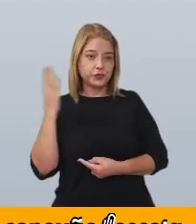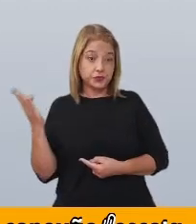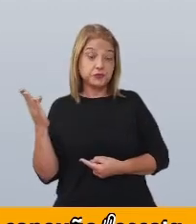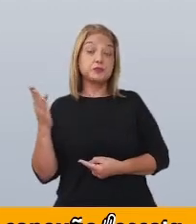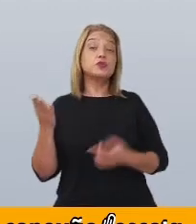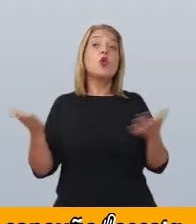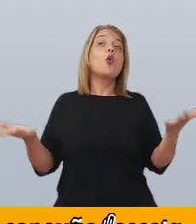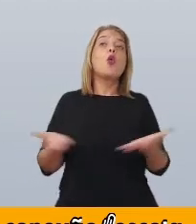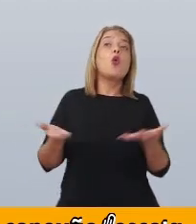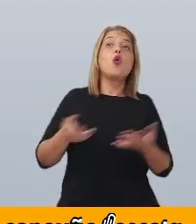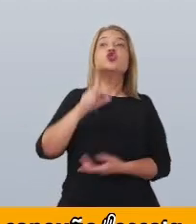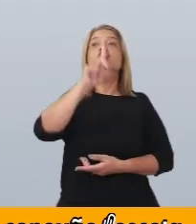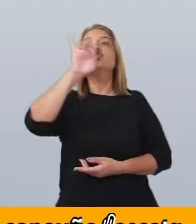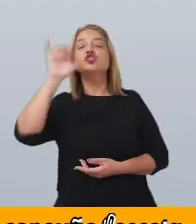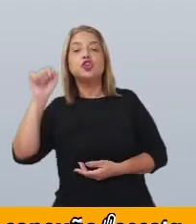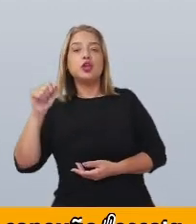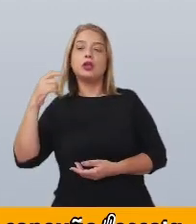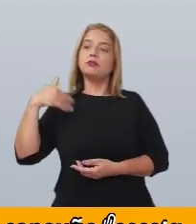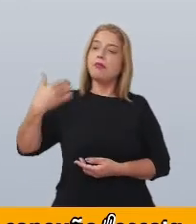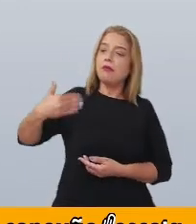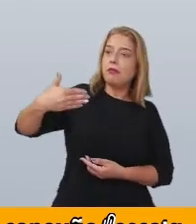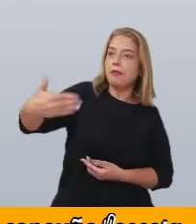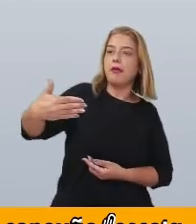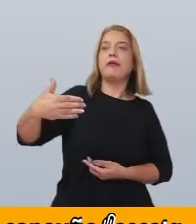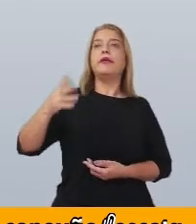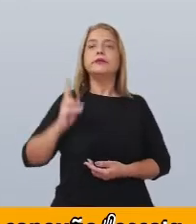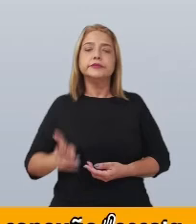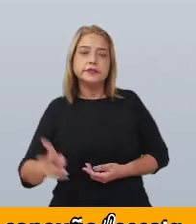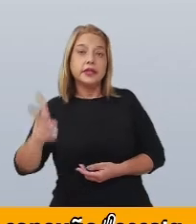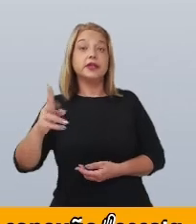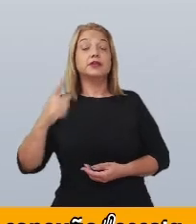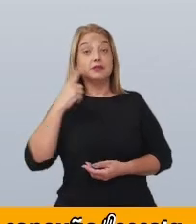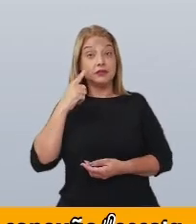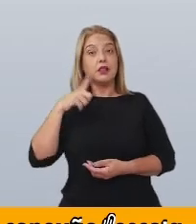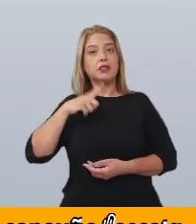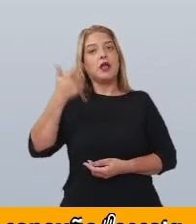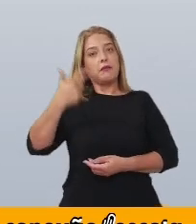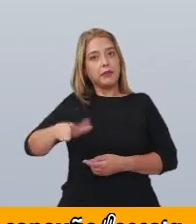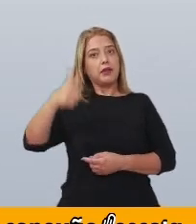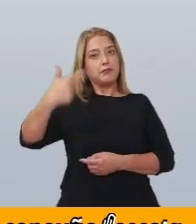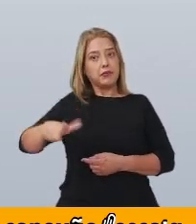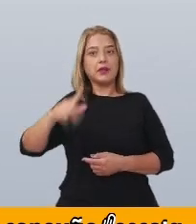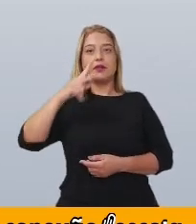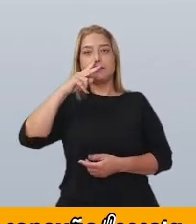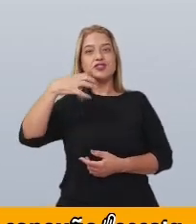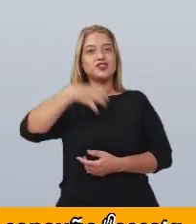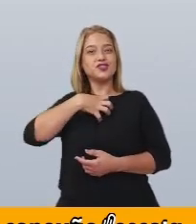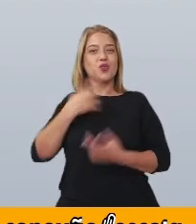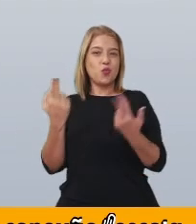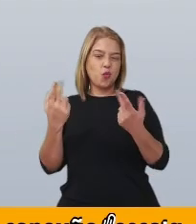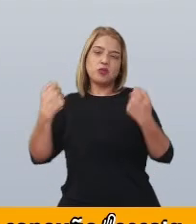em dia, a cada dia que passa, cada vez mais. Então, é uma repetição também desnecessária.